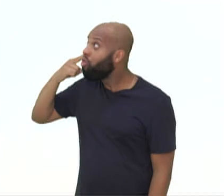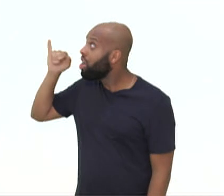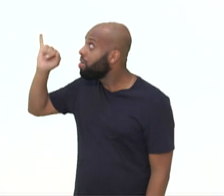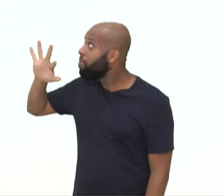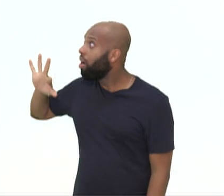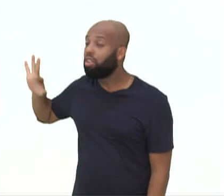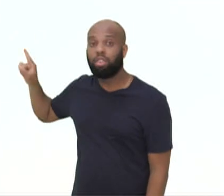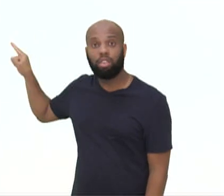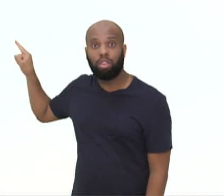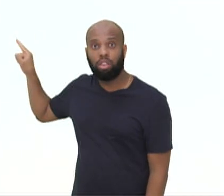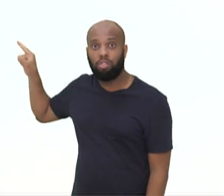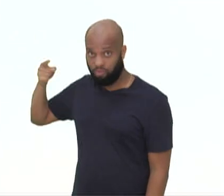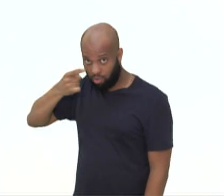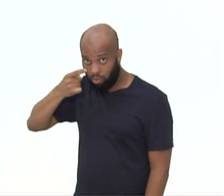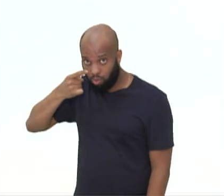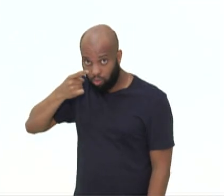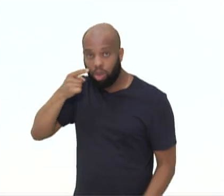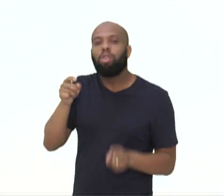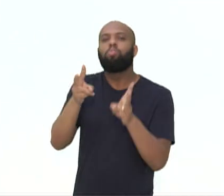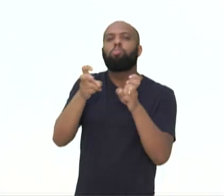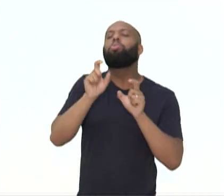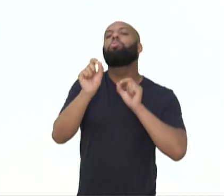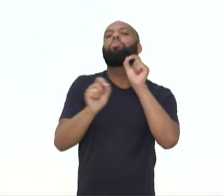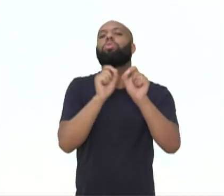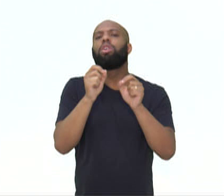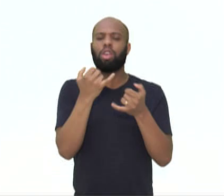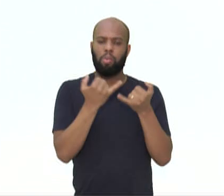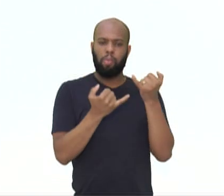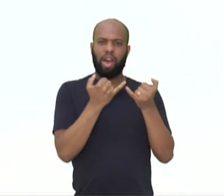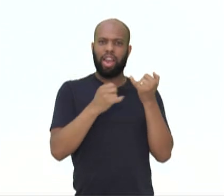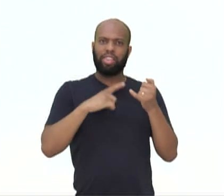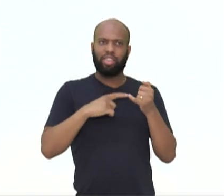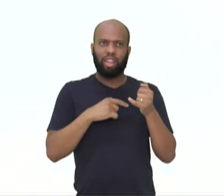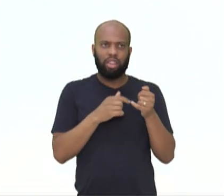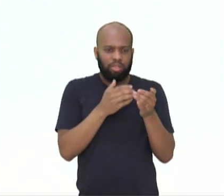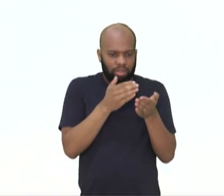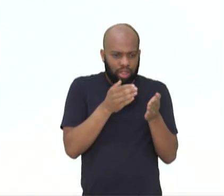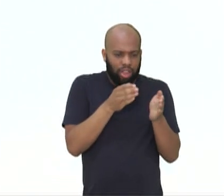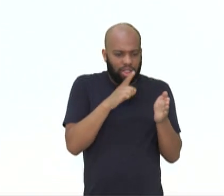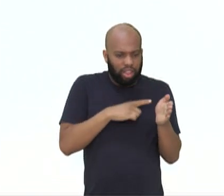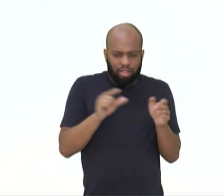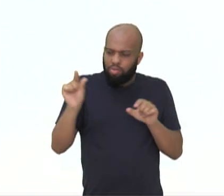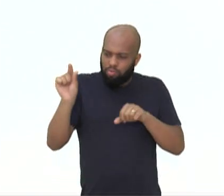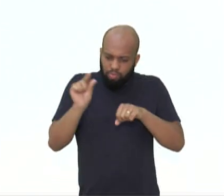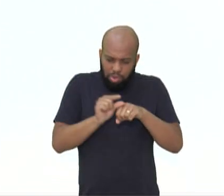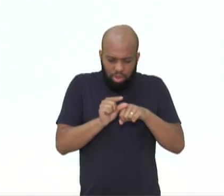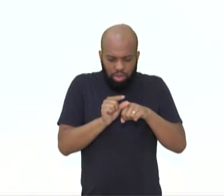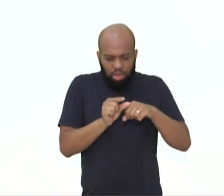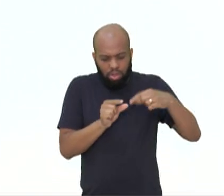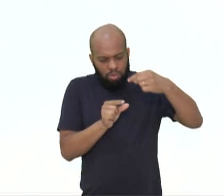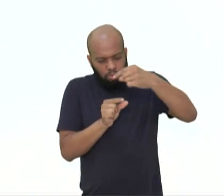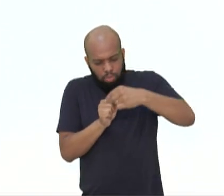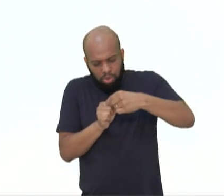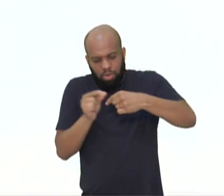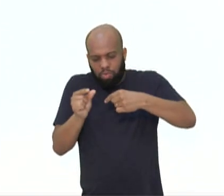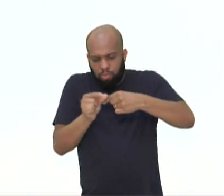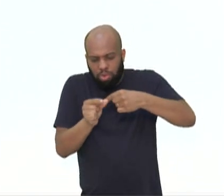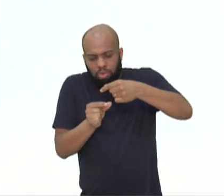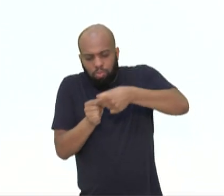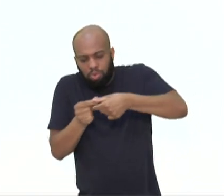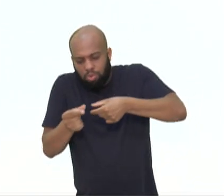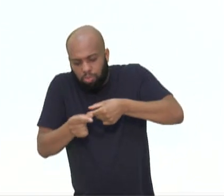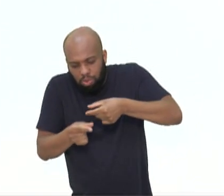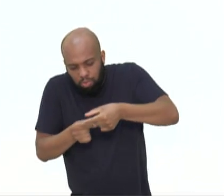vocês, percebe-se que eu tenho, parece que encaixadinho, pedacinhos de rochas.